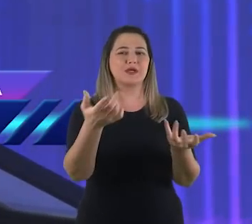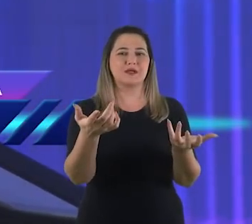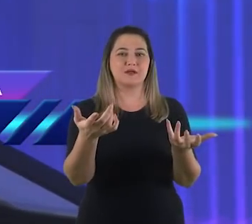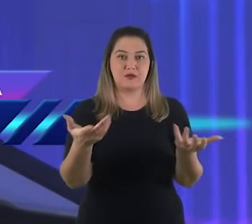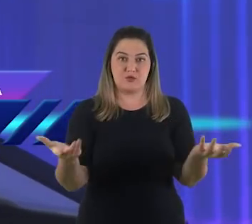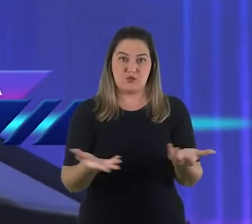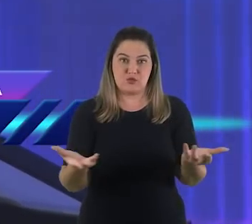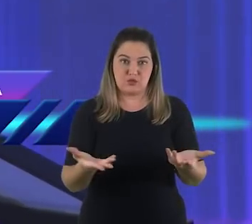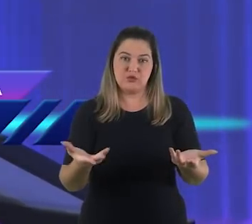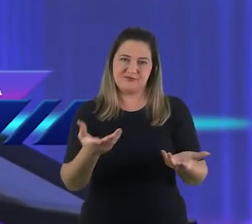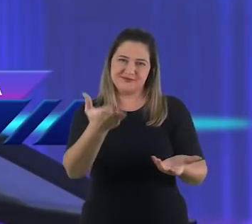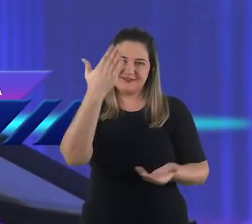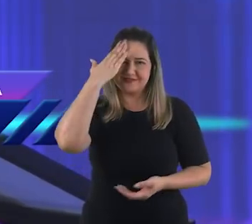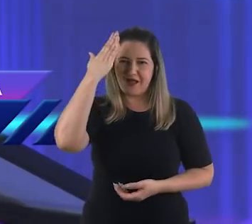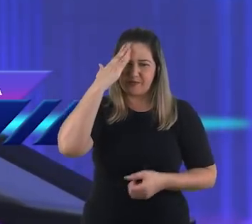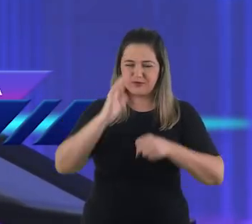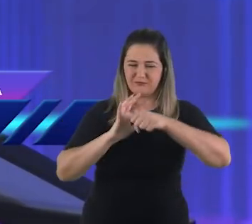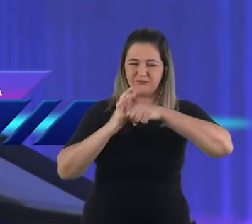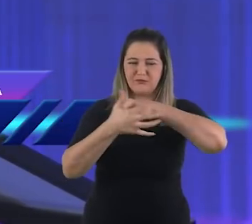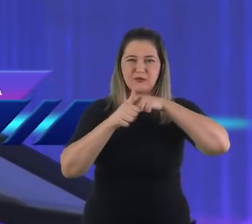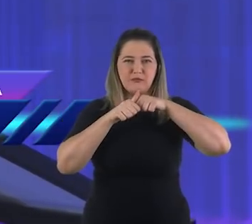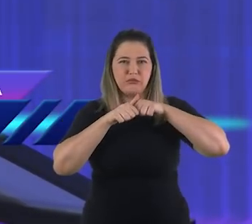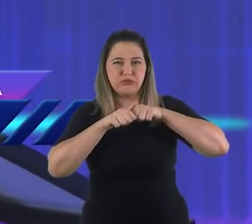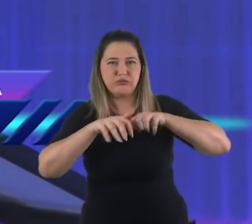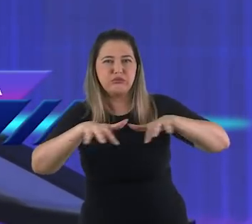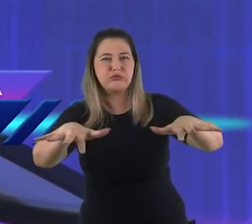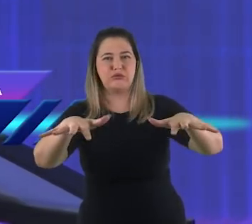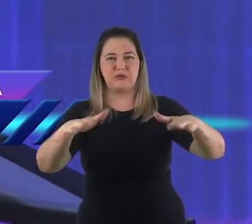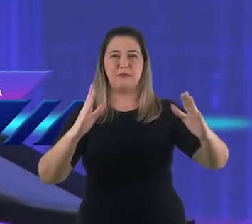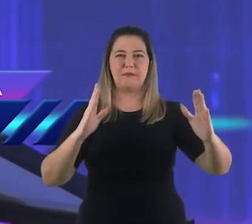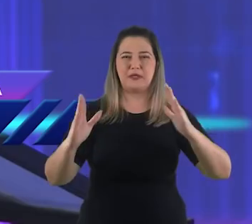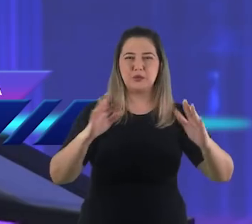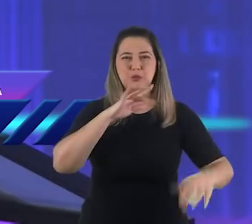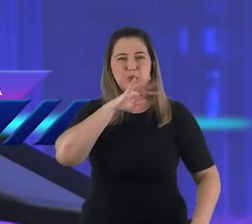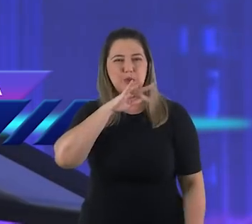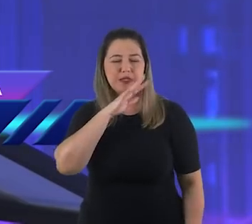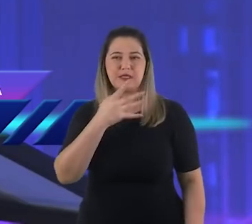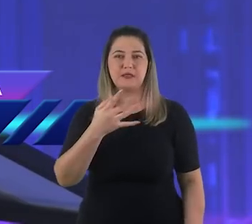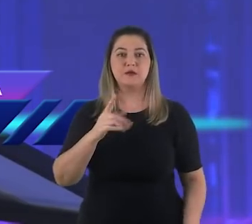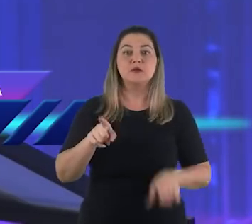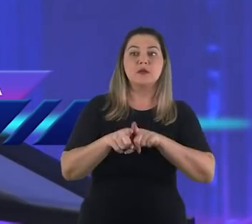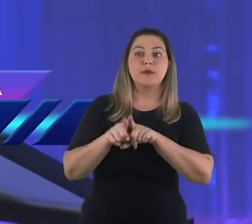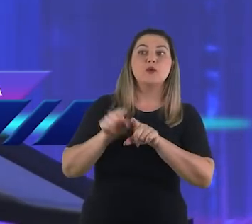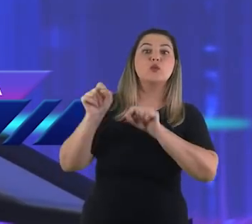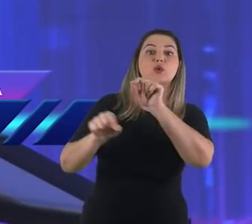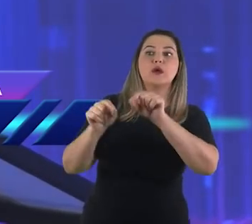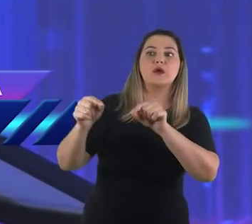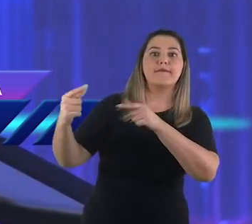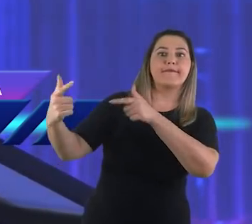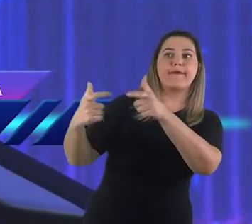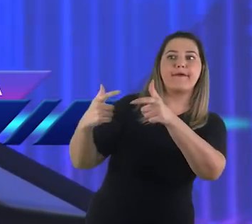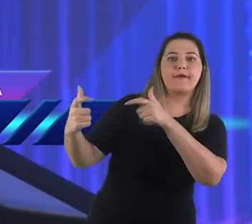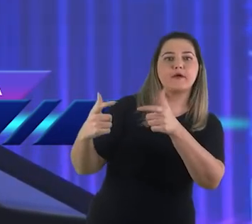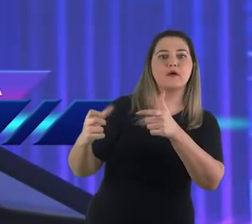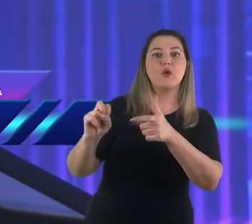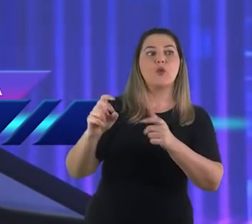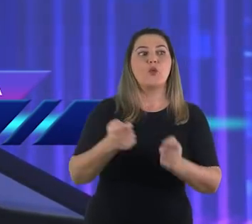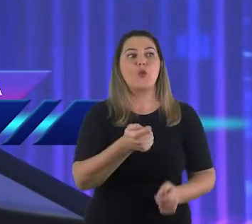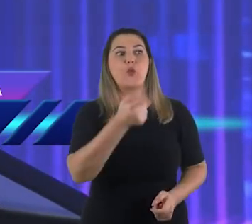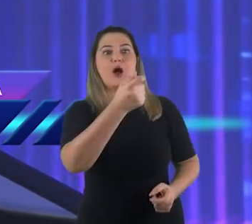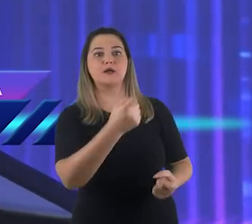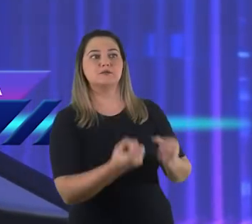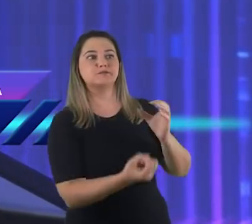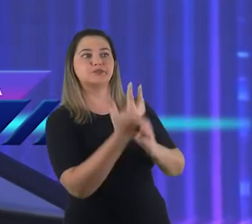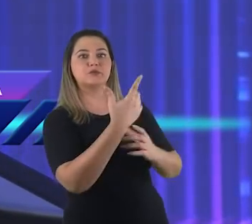de uma pandemia, não sabemos o que acontecerá, há guerras, há rumores de guerras, nação contra